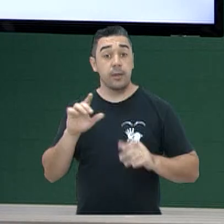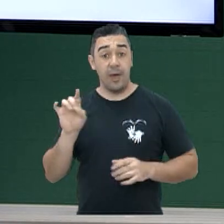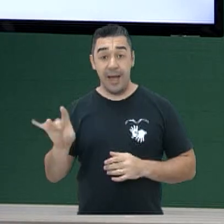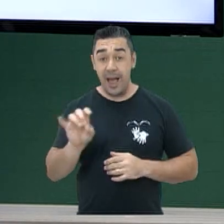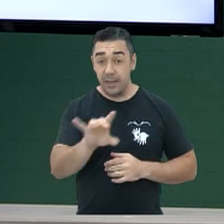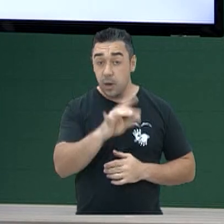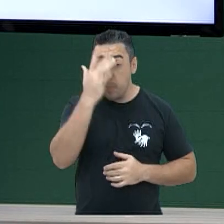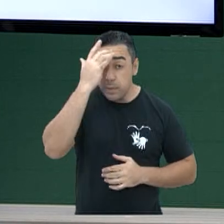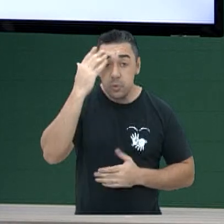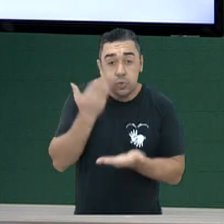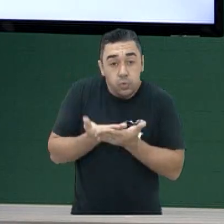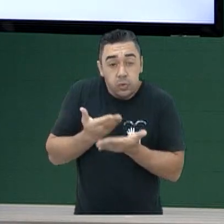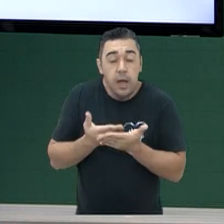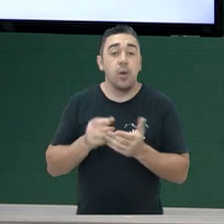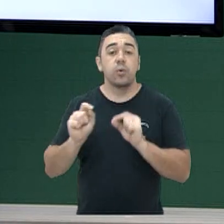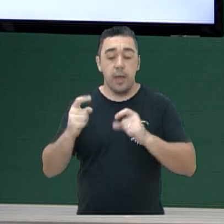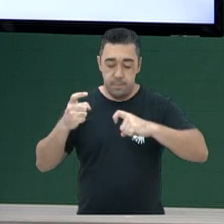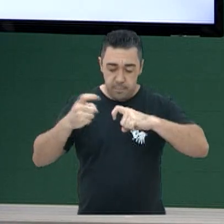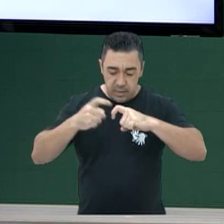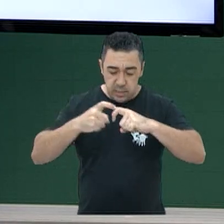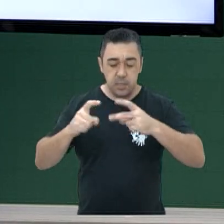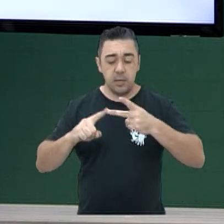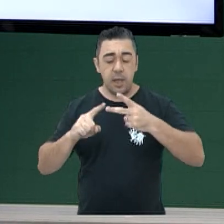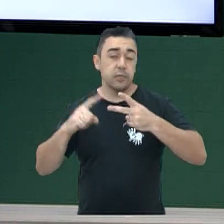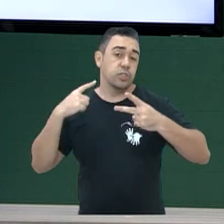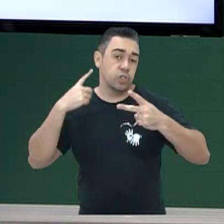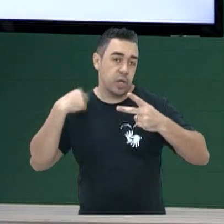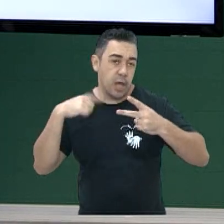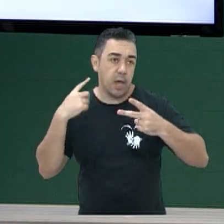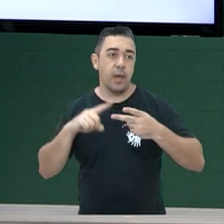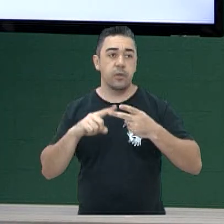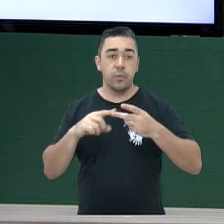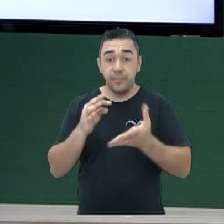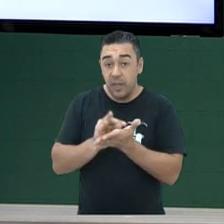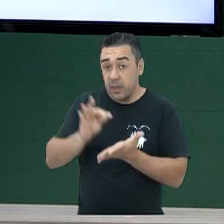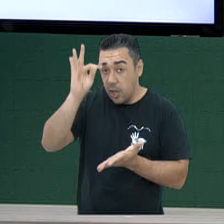entre medicina, direito e os cursos, né, medicina, direito,